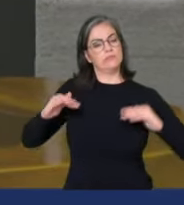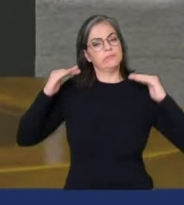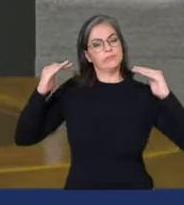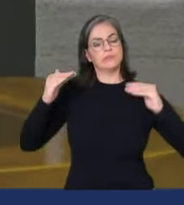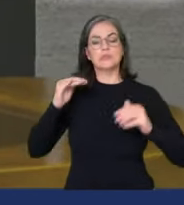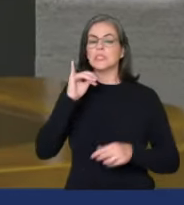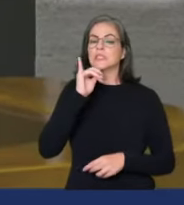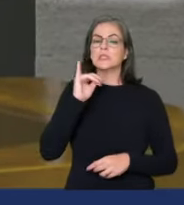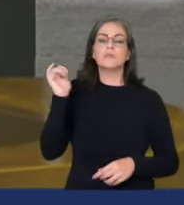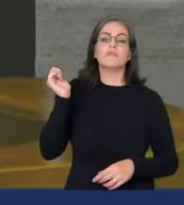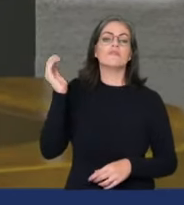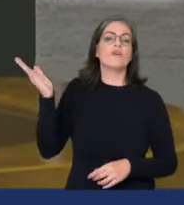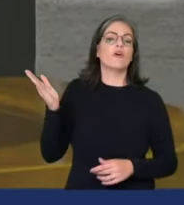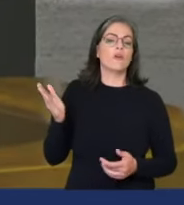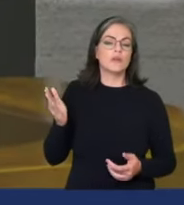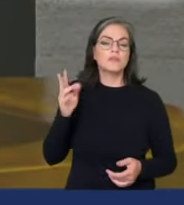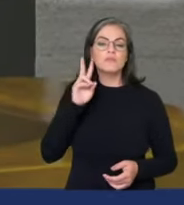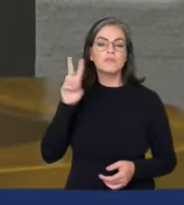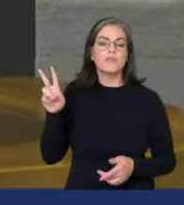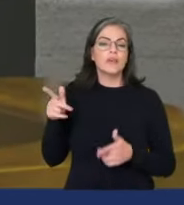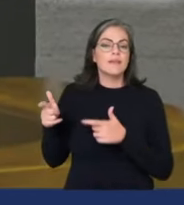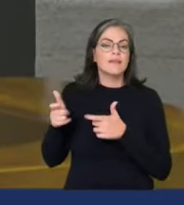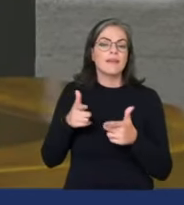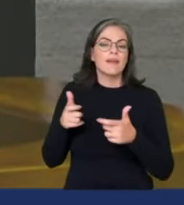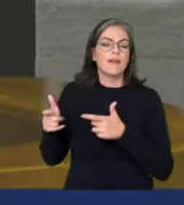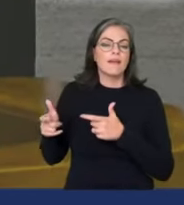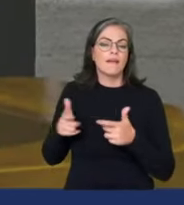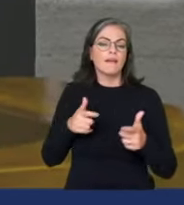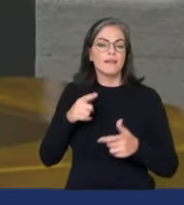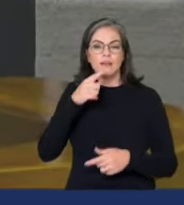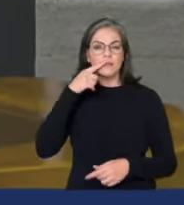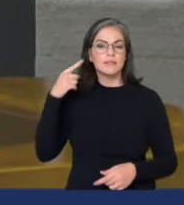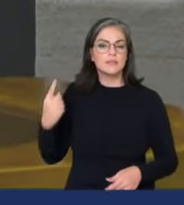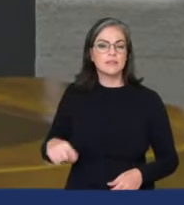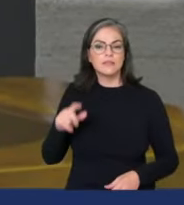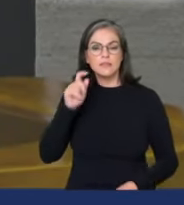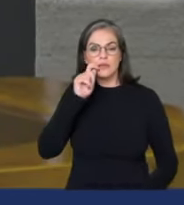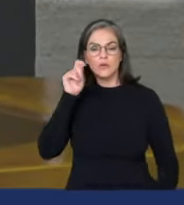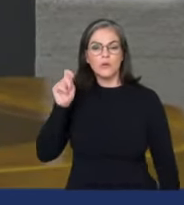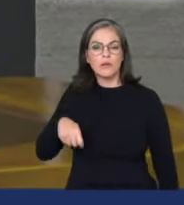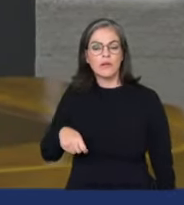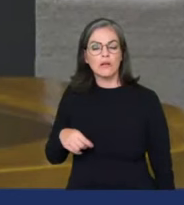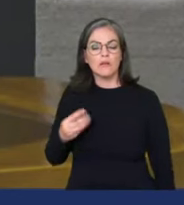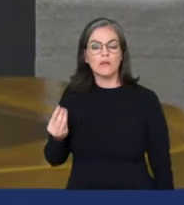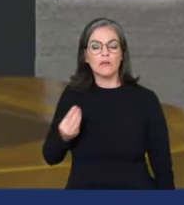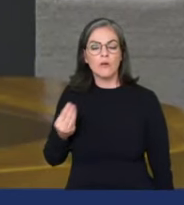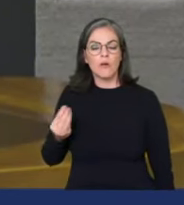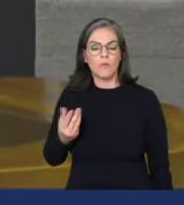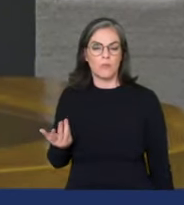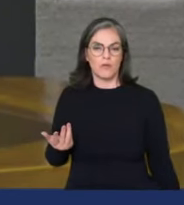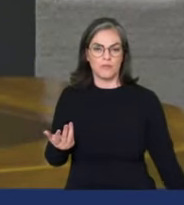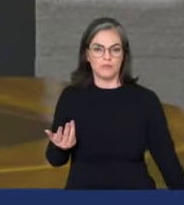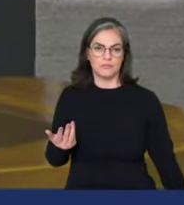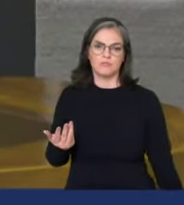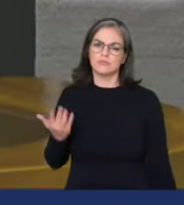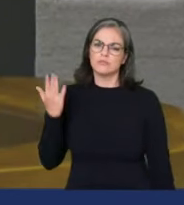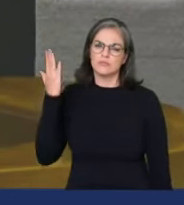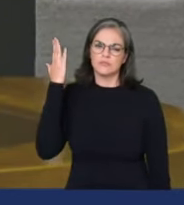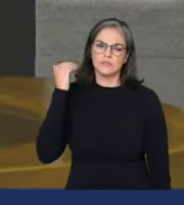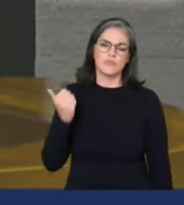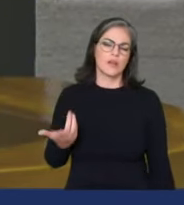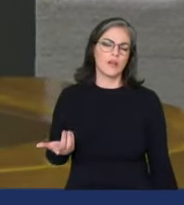Rússia com a Ucrânia e, de fato, o papel dos estados dos estados nacionais passa a ser